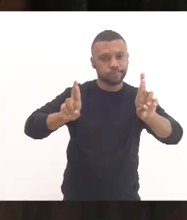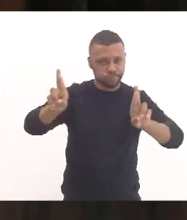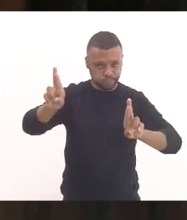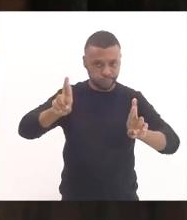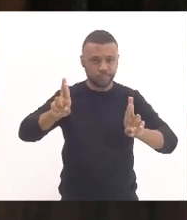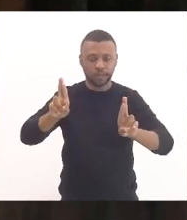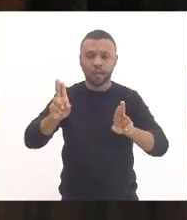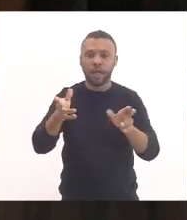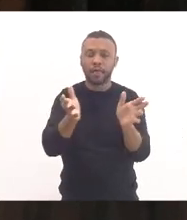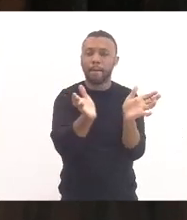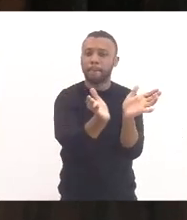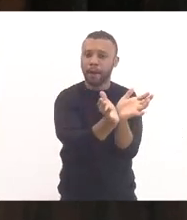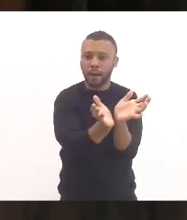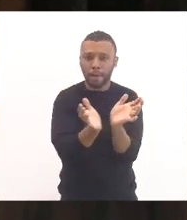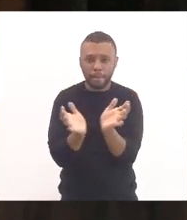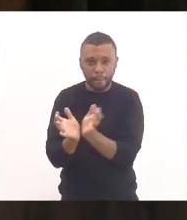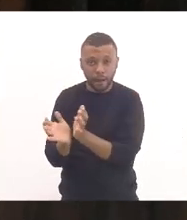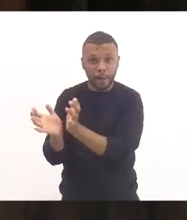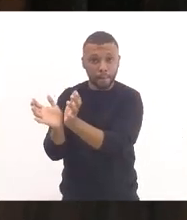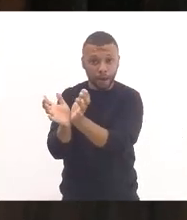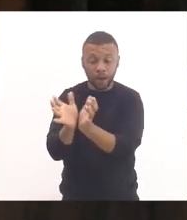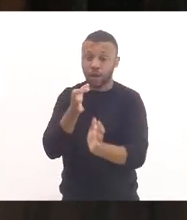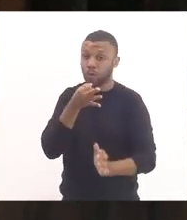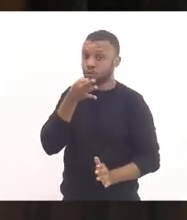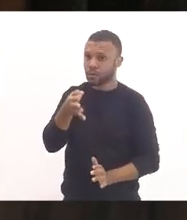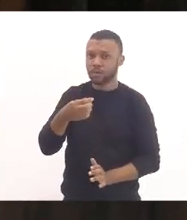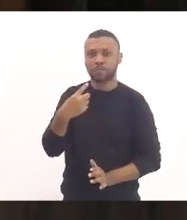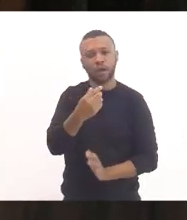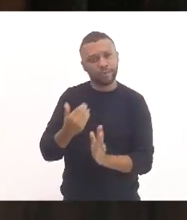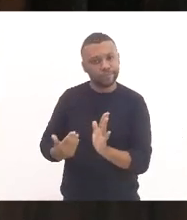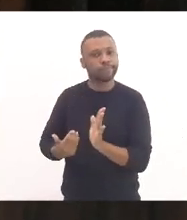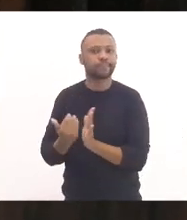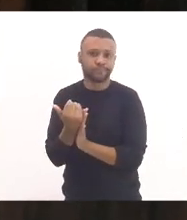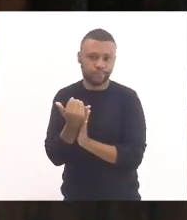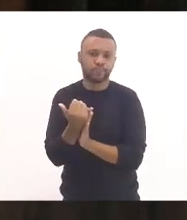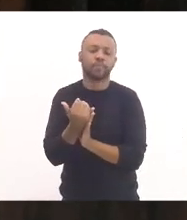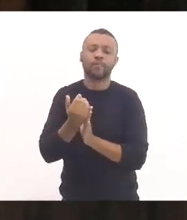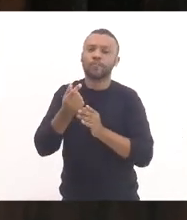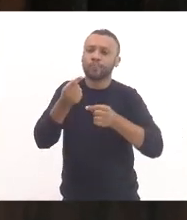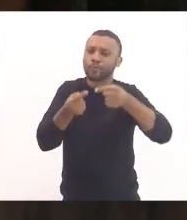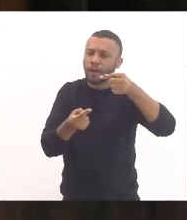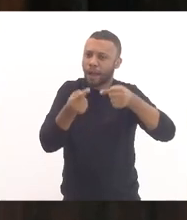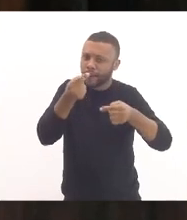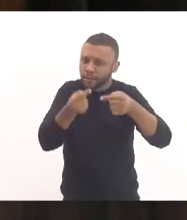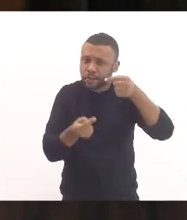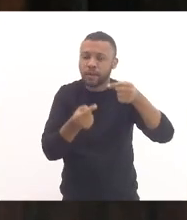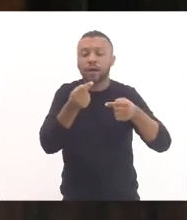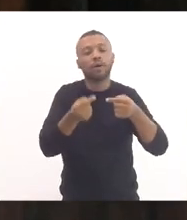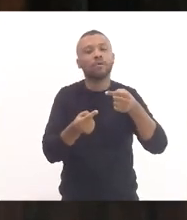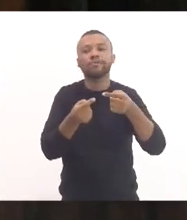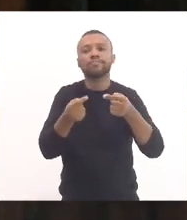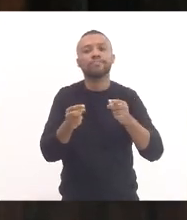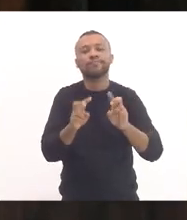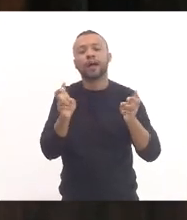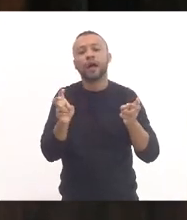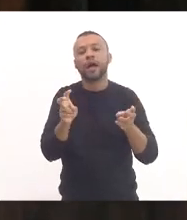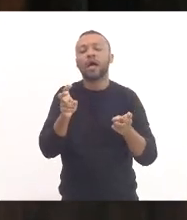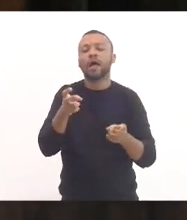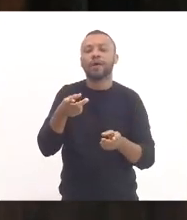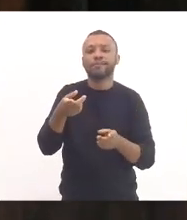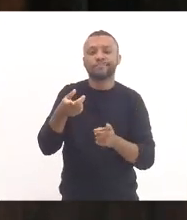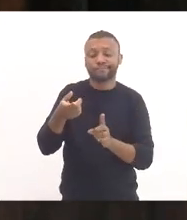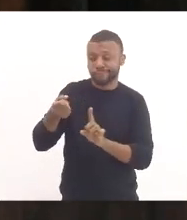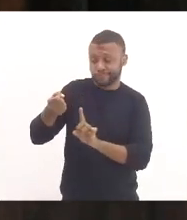representando aqui as categorias Eu sugiro que a gente nesse a rodada de diálogo um ouvindo as